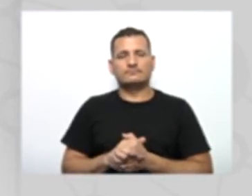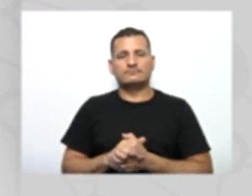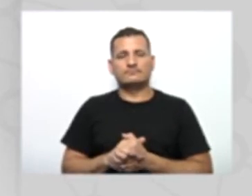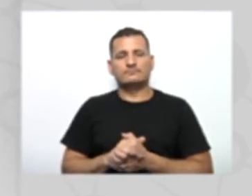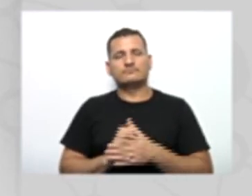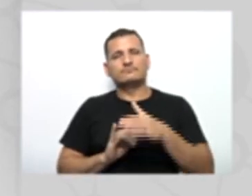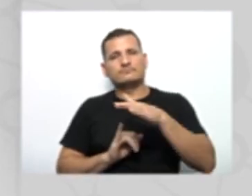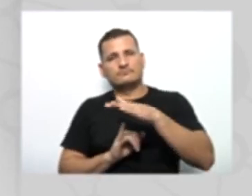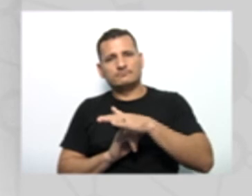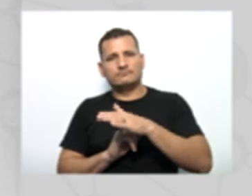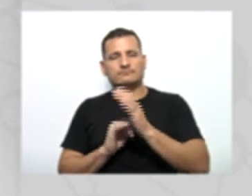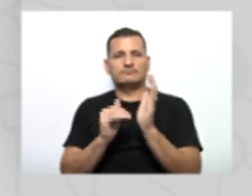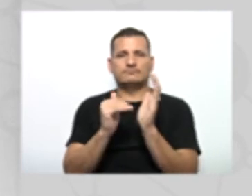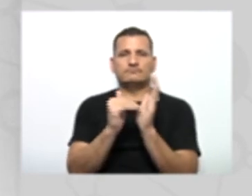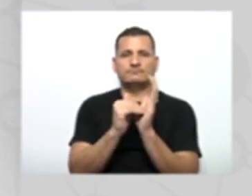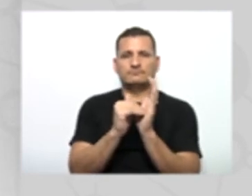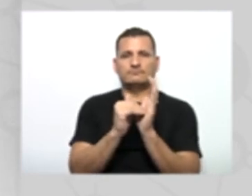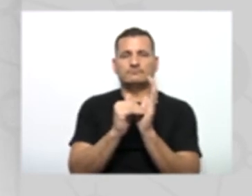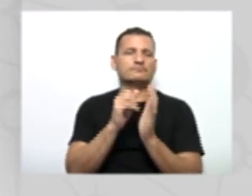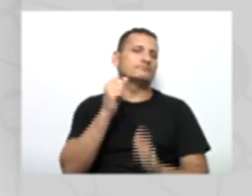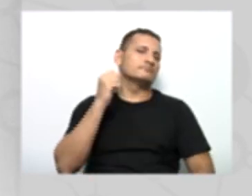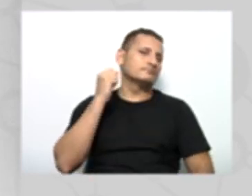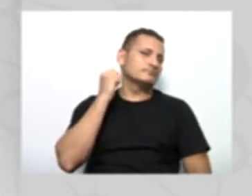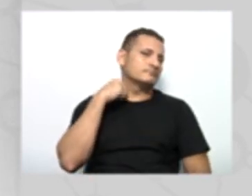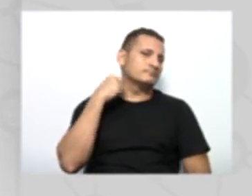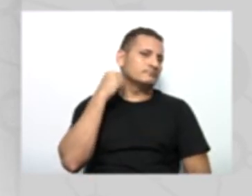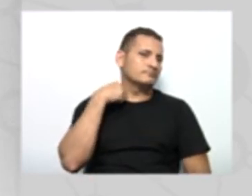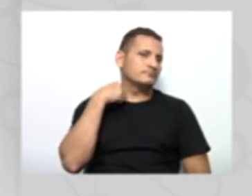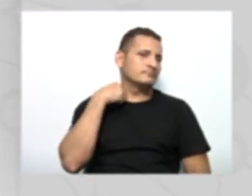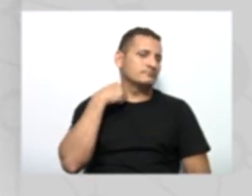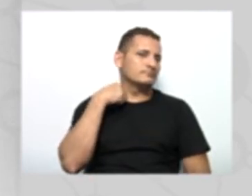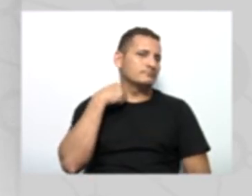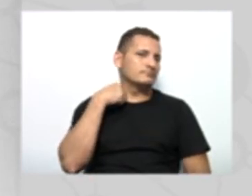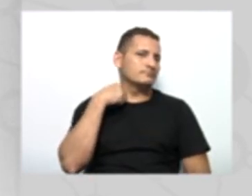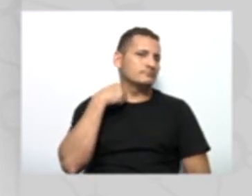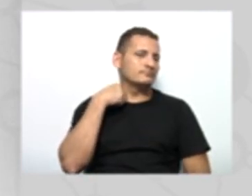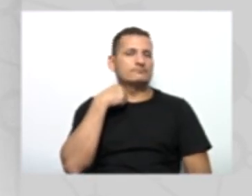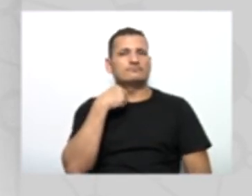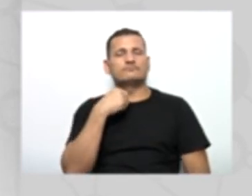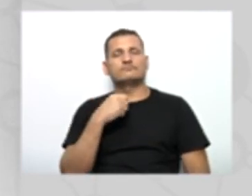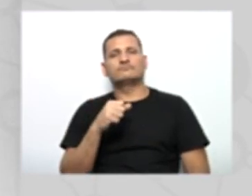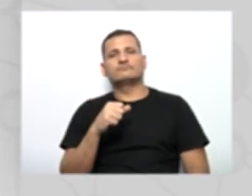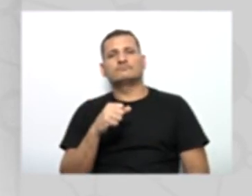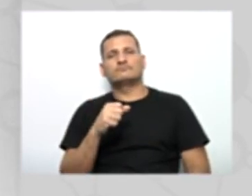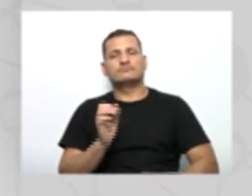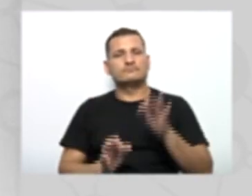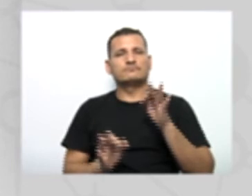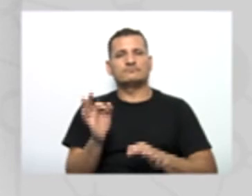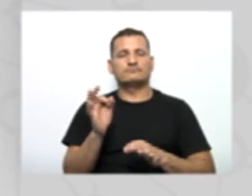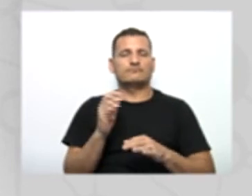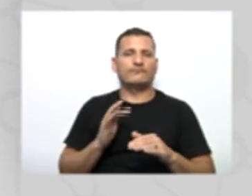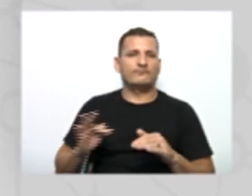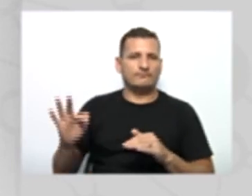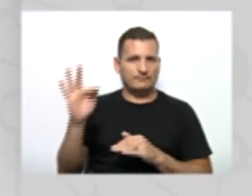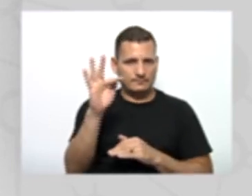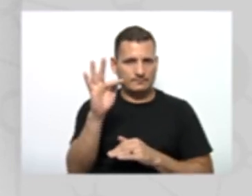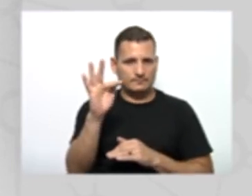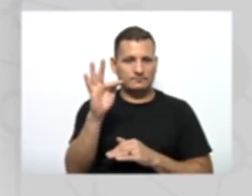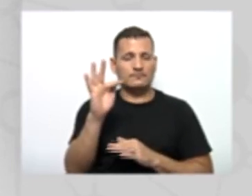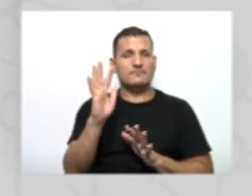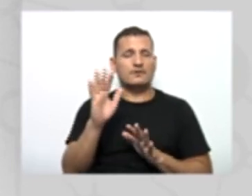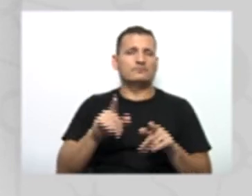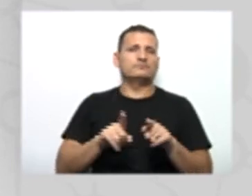de Vereadores, sugerir ao Ministério Público soluções, propostas que possam melhorar não somente a